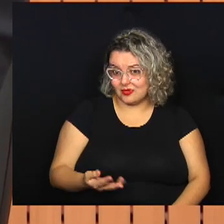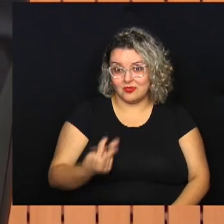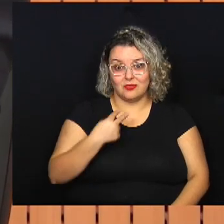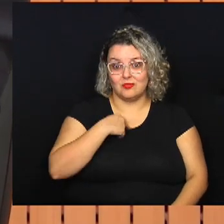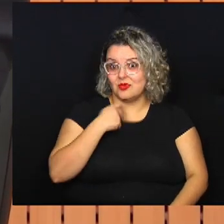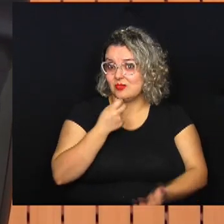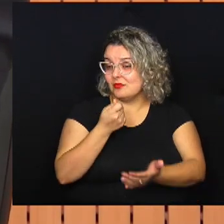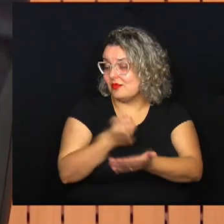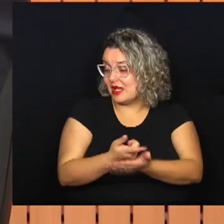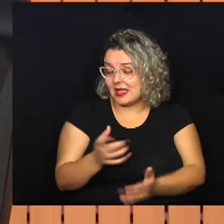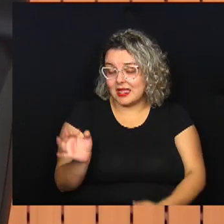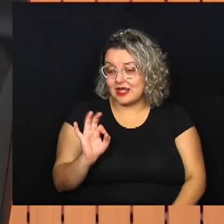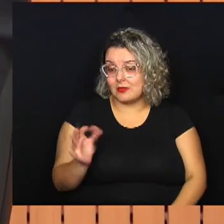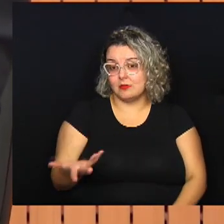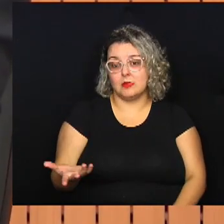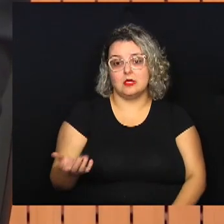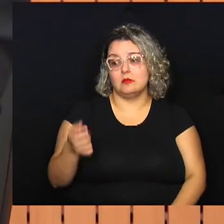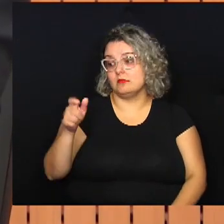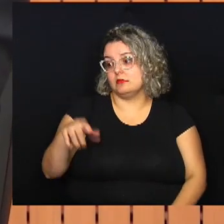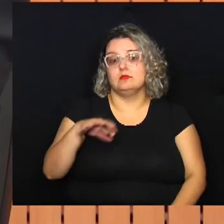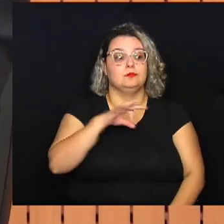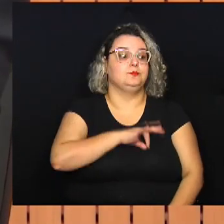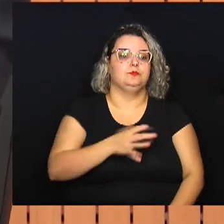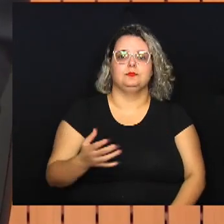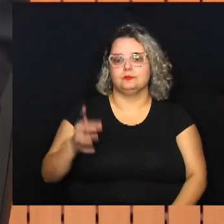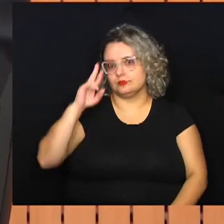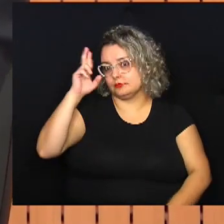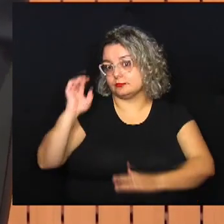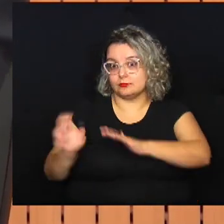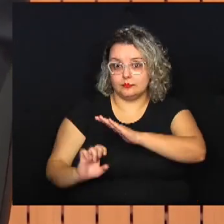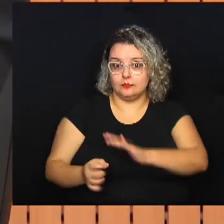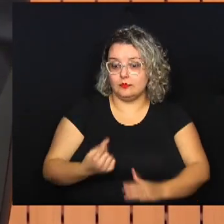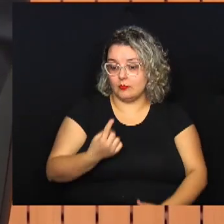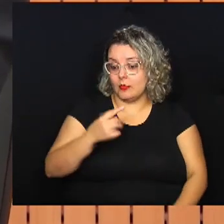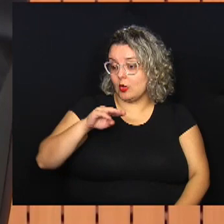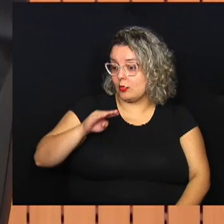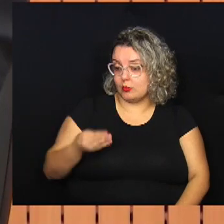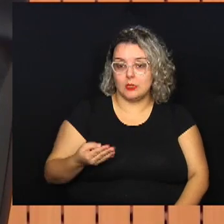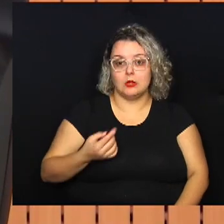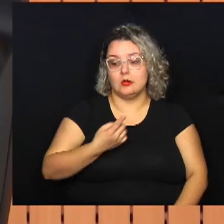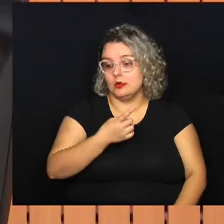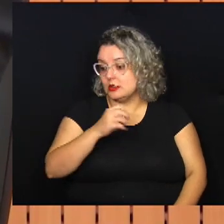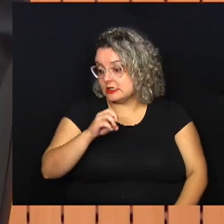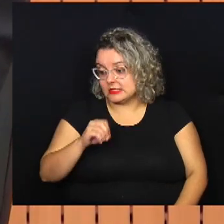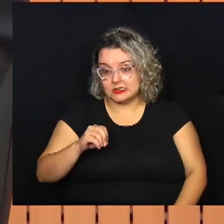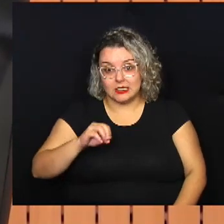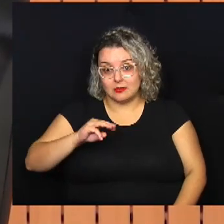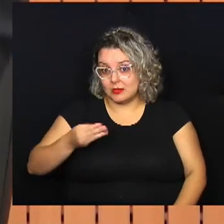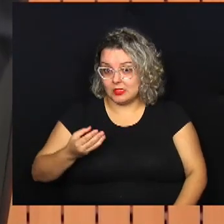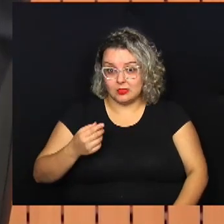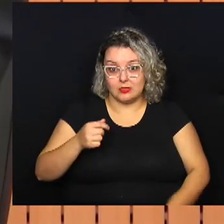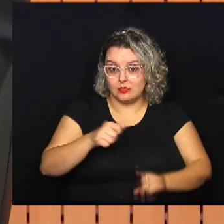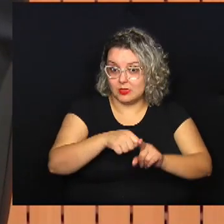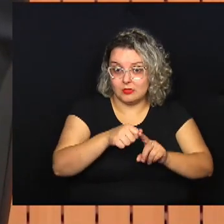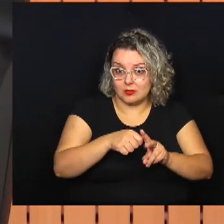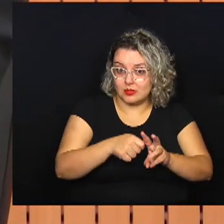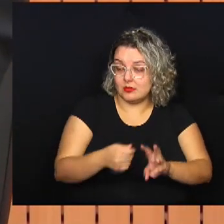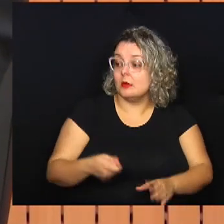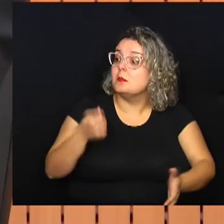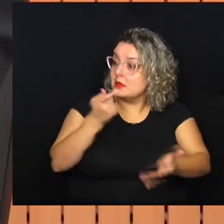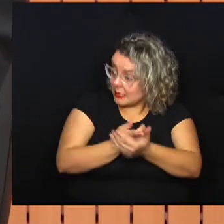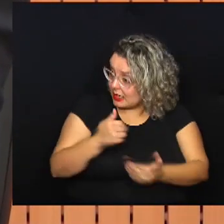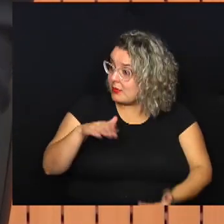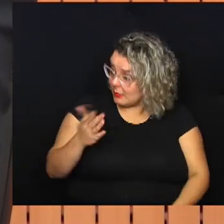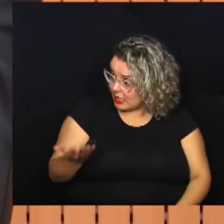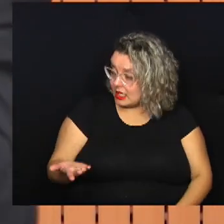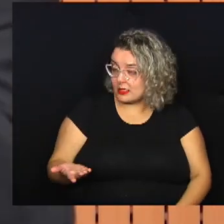nada. Mas o cara que ganha, sei lá, um grande empresário, que tem uma renda de 1 bilhão, 100 milhões por mês, pagar 10% devia pagar muito mais.